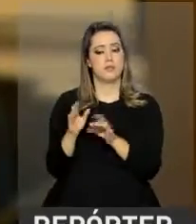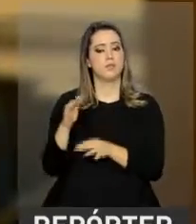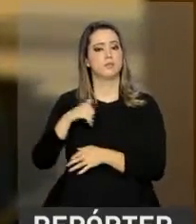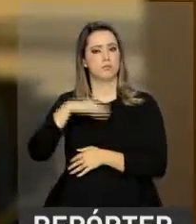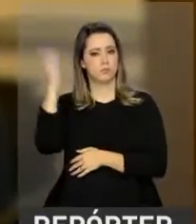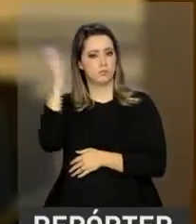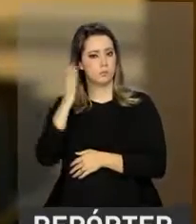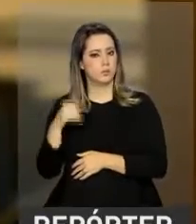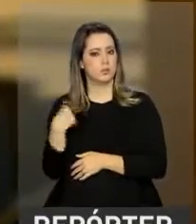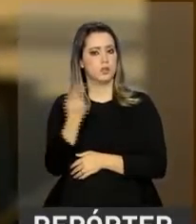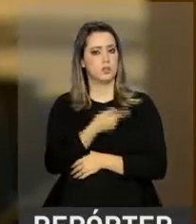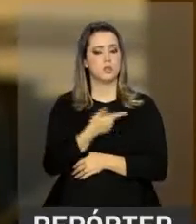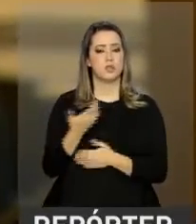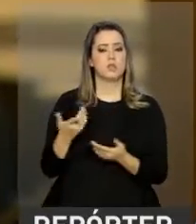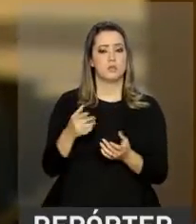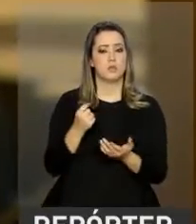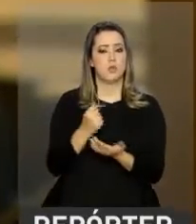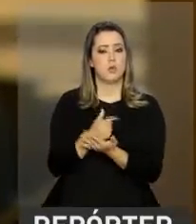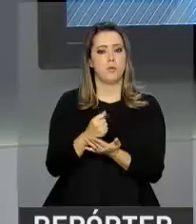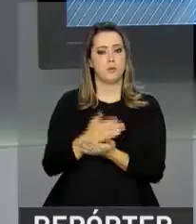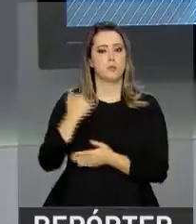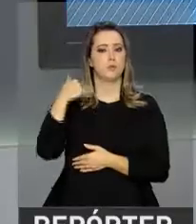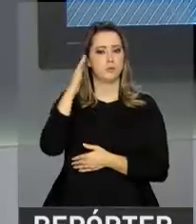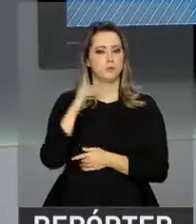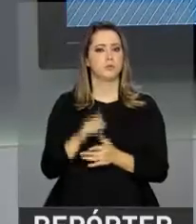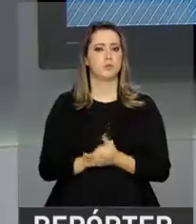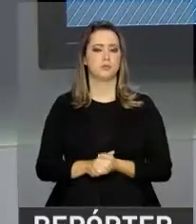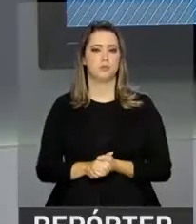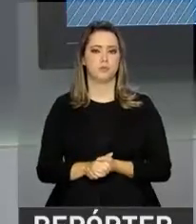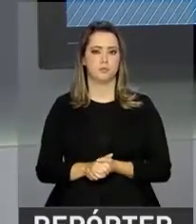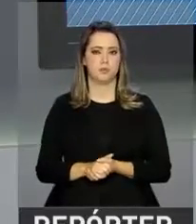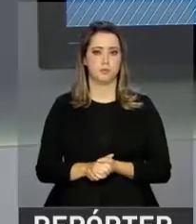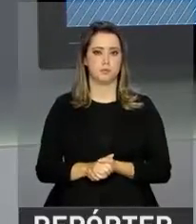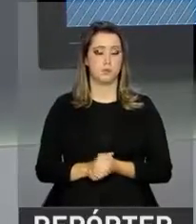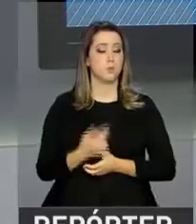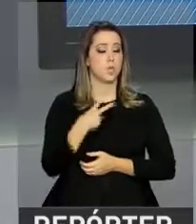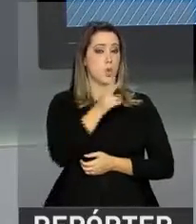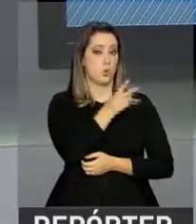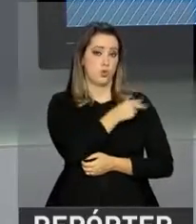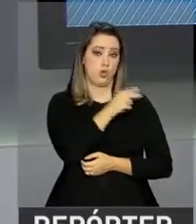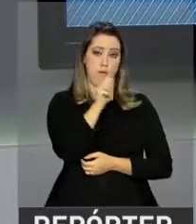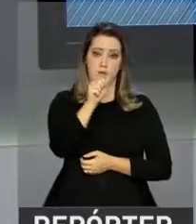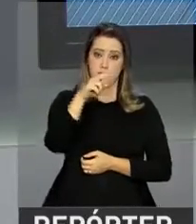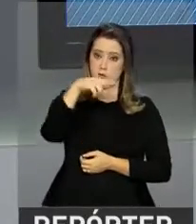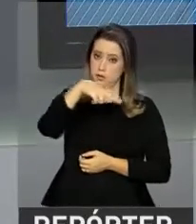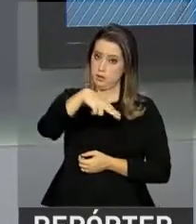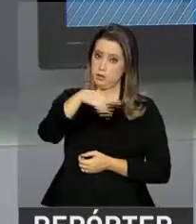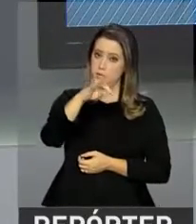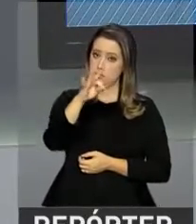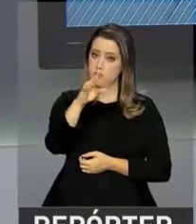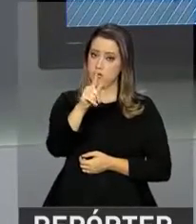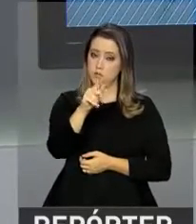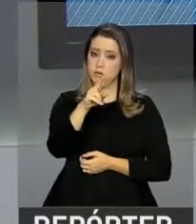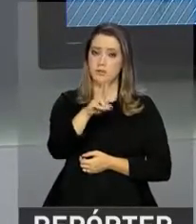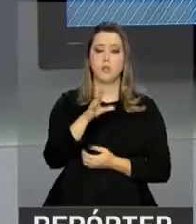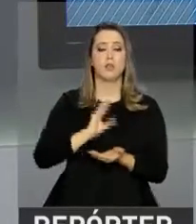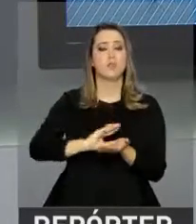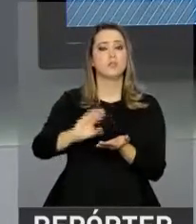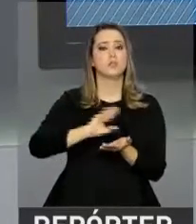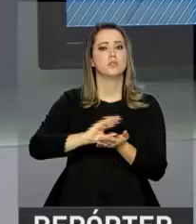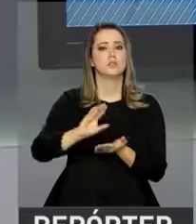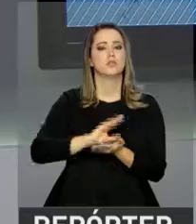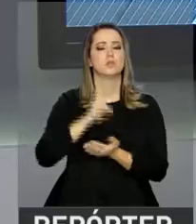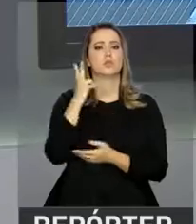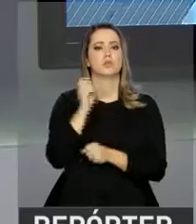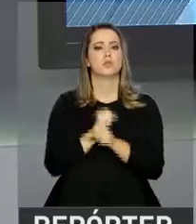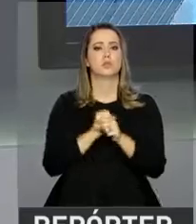nós passamos a importar mais também segundo o diretor geral da antaq foram investidos somente nos últimos dois anos